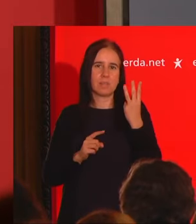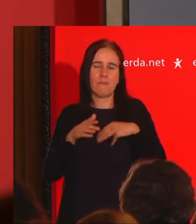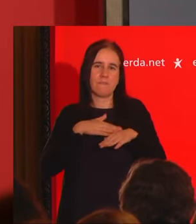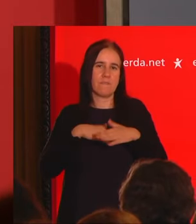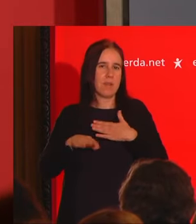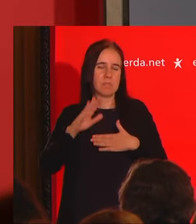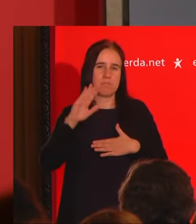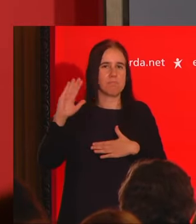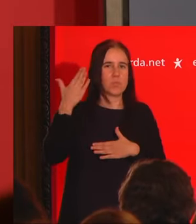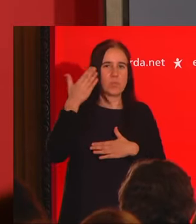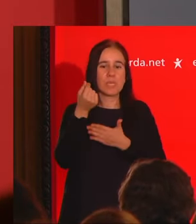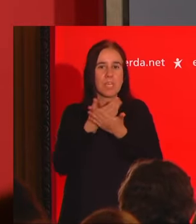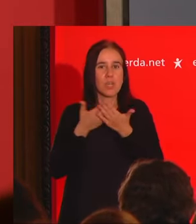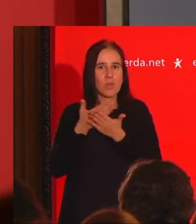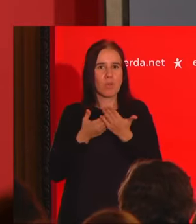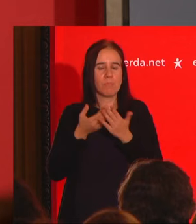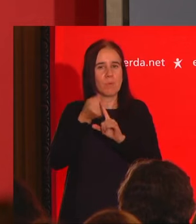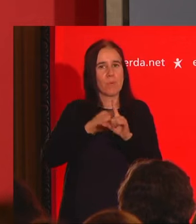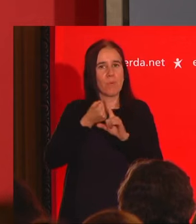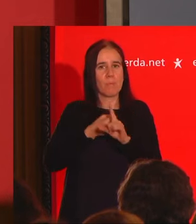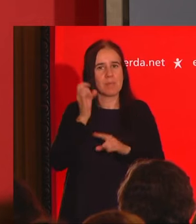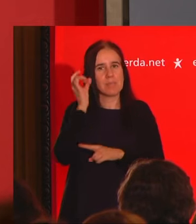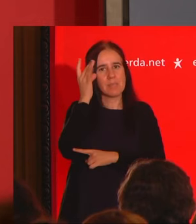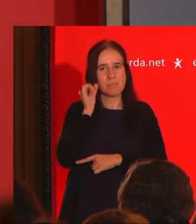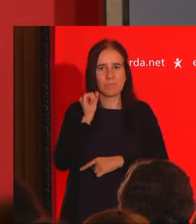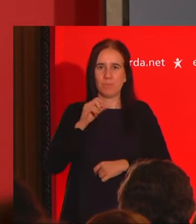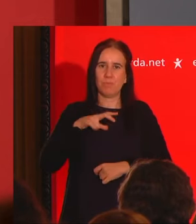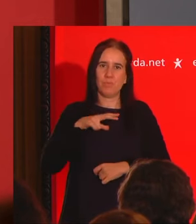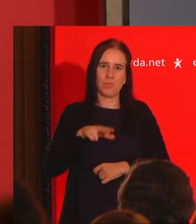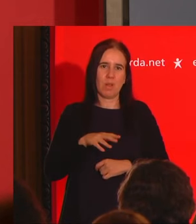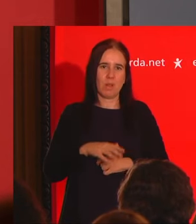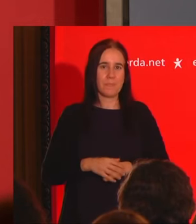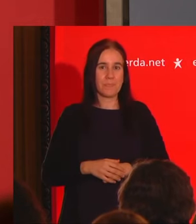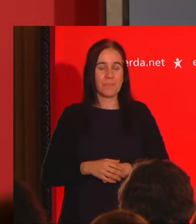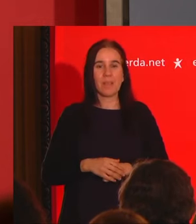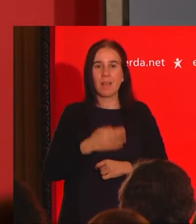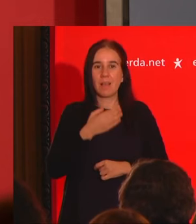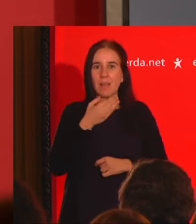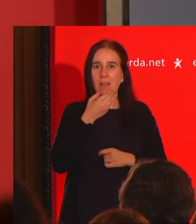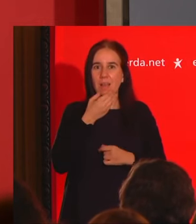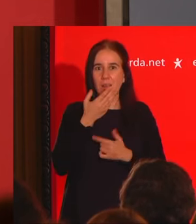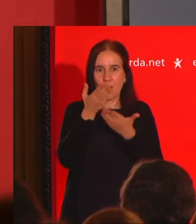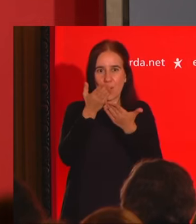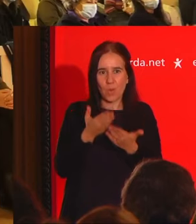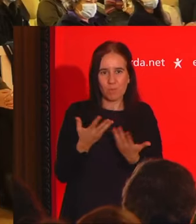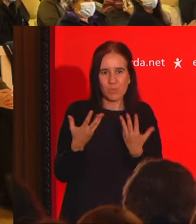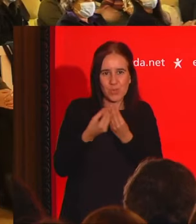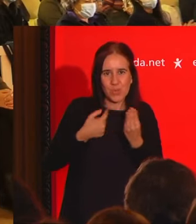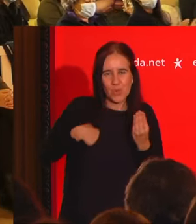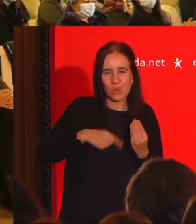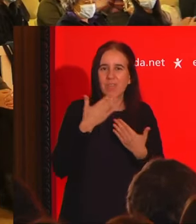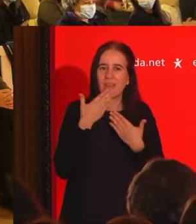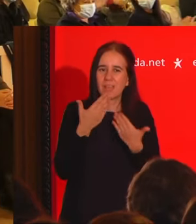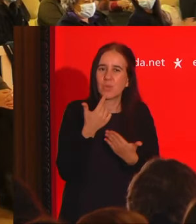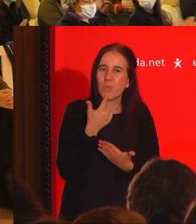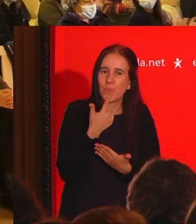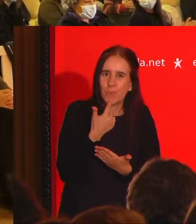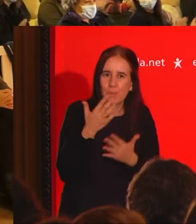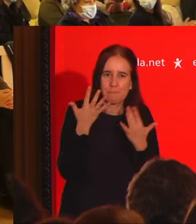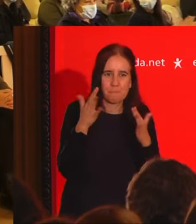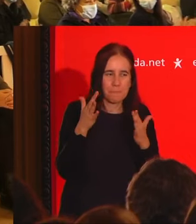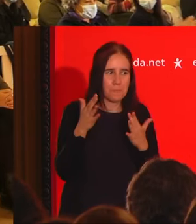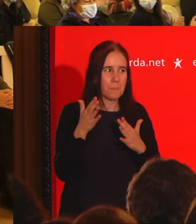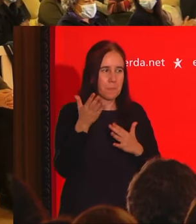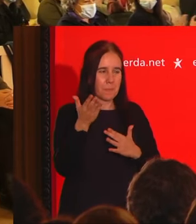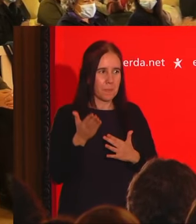para combater o crime económico em Portugal. Agradeço muito à Ana Gomes estar aqui hoje connosco, o trabalho que